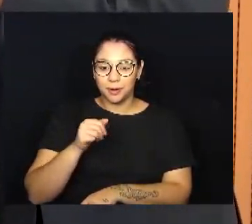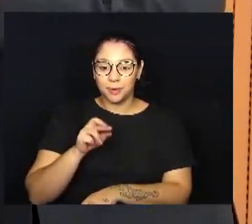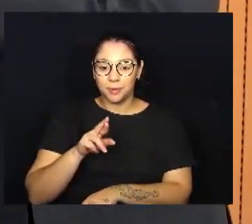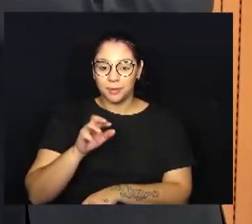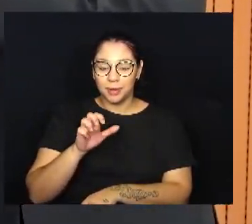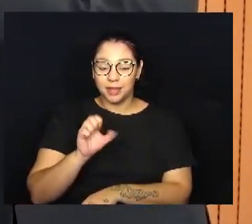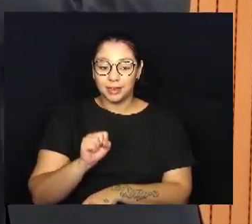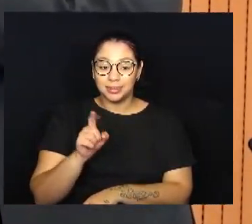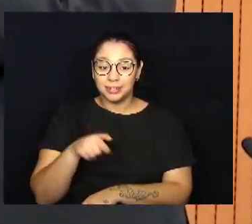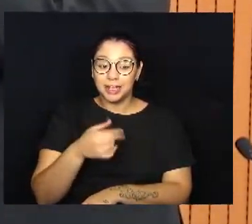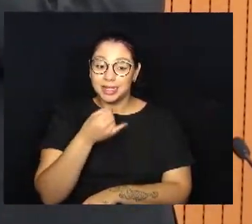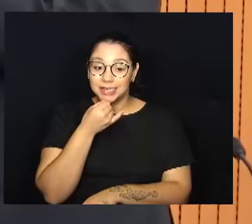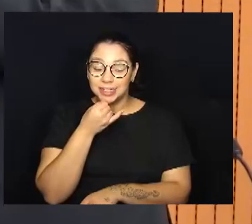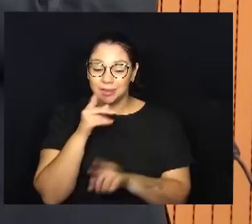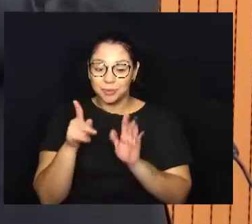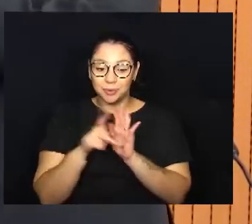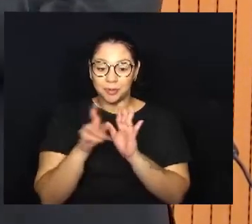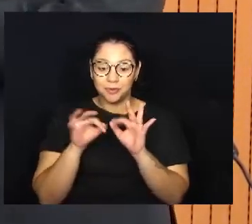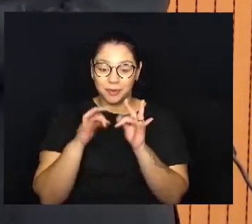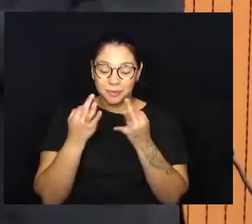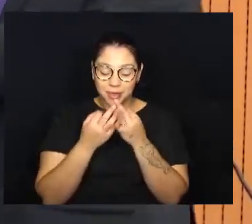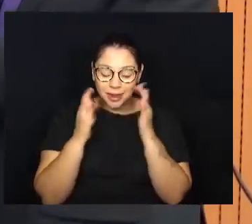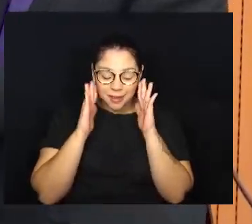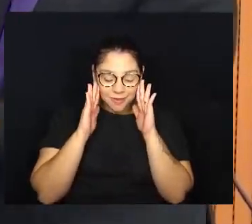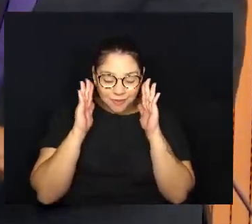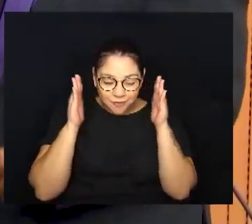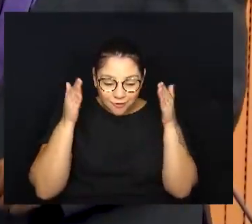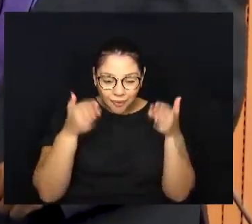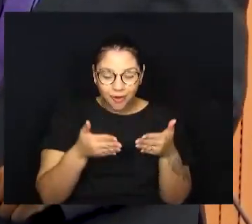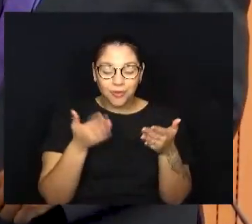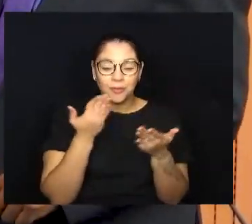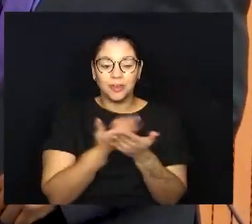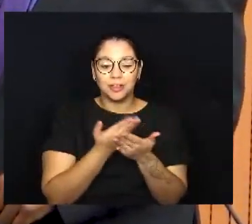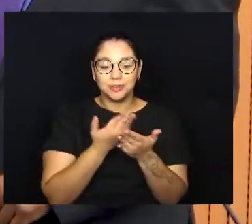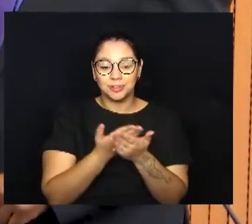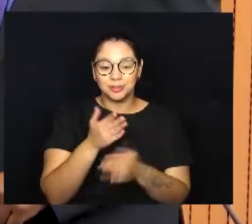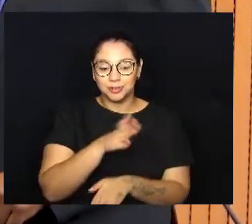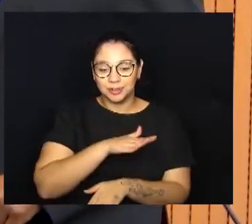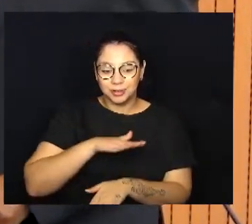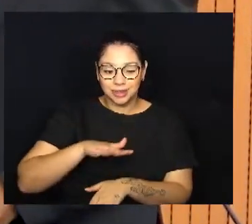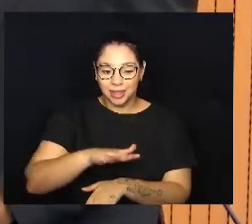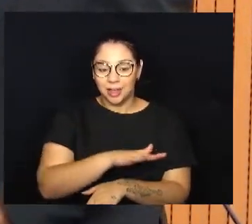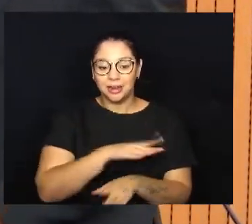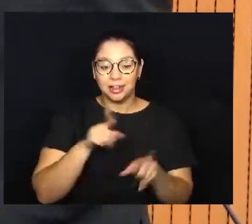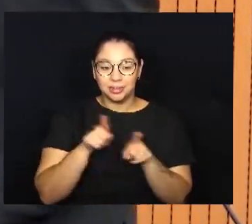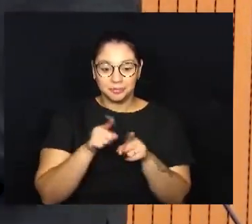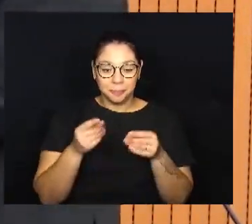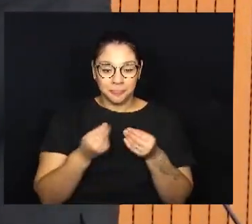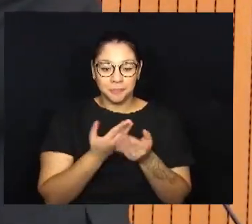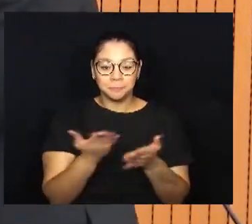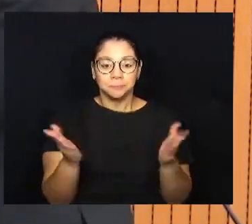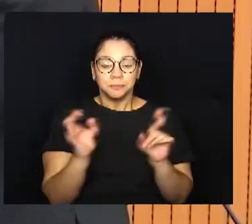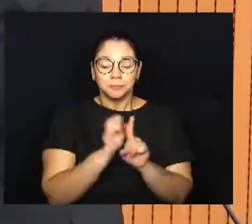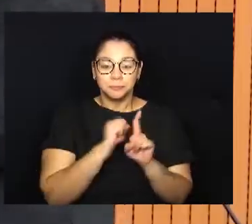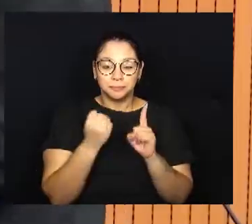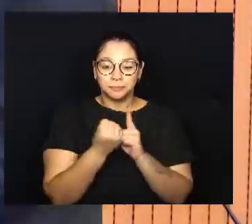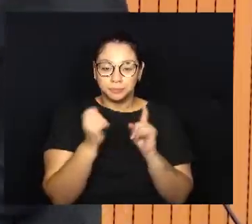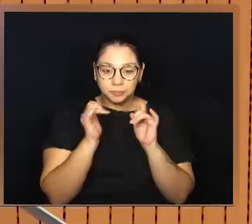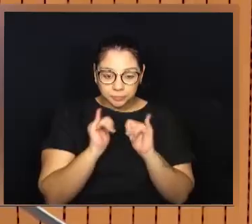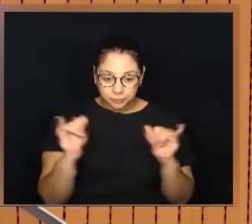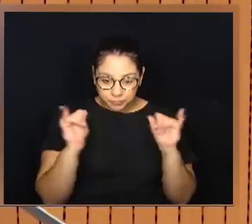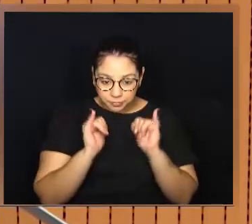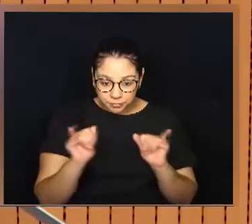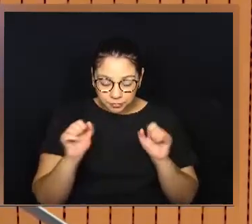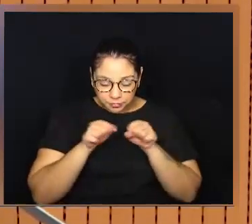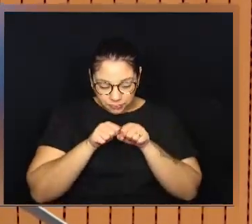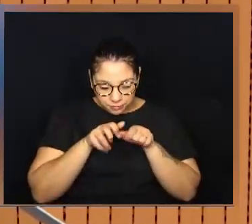Seguindo os passos e o exemplo de se aplicou e aprofundou os estudos na área e contribuem na cidade